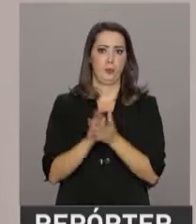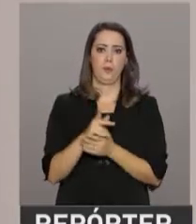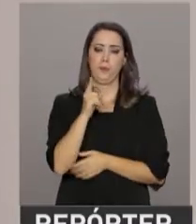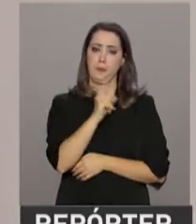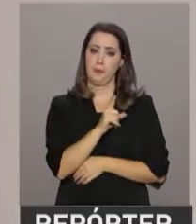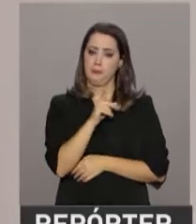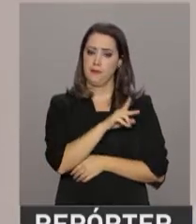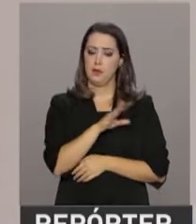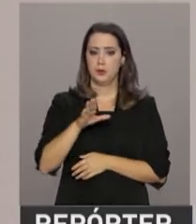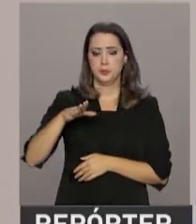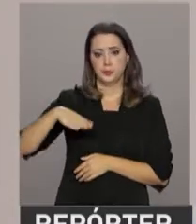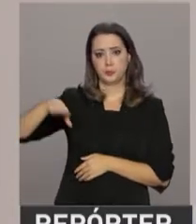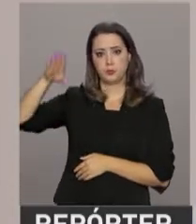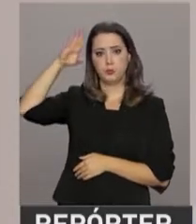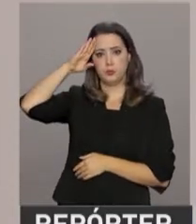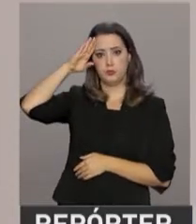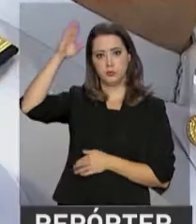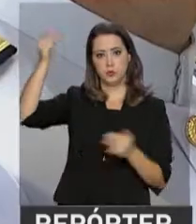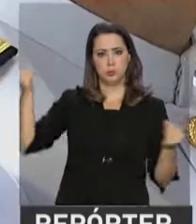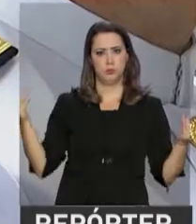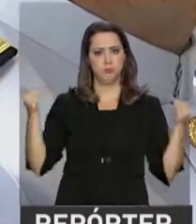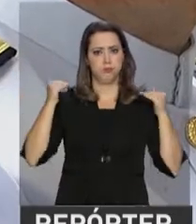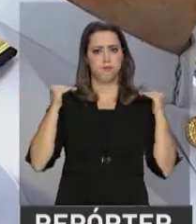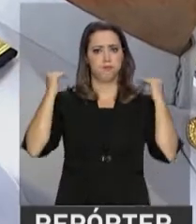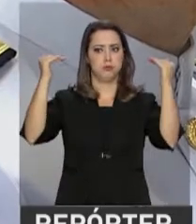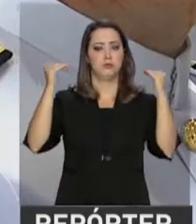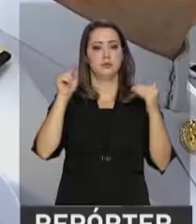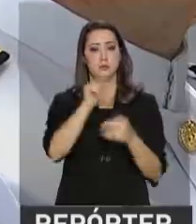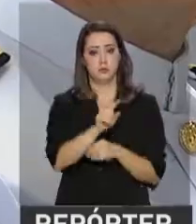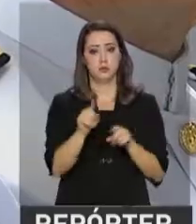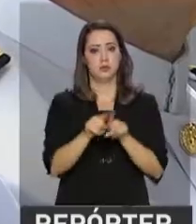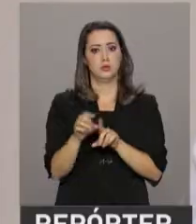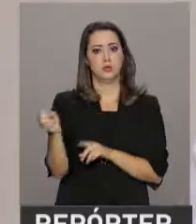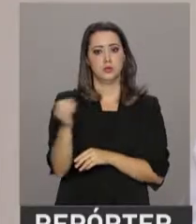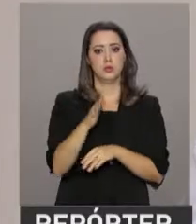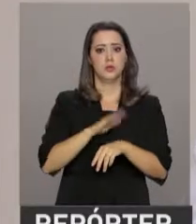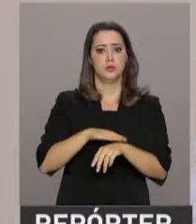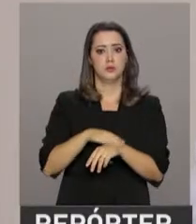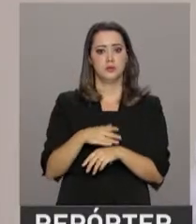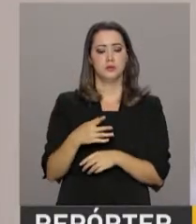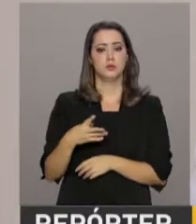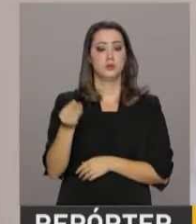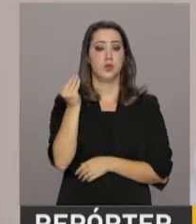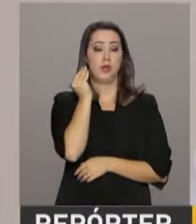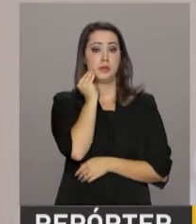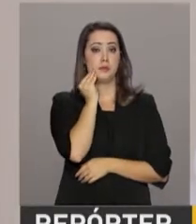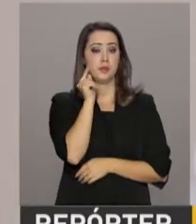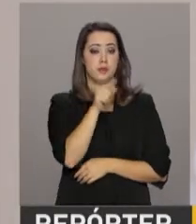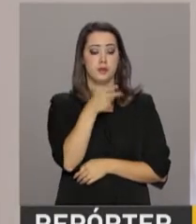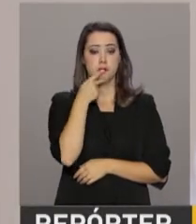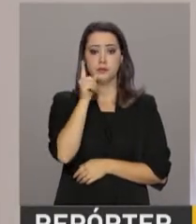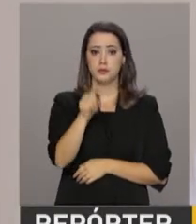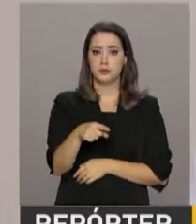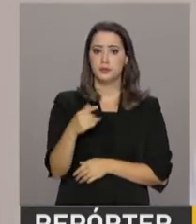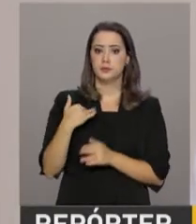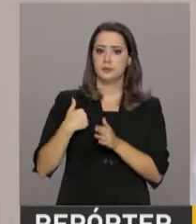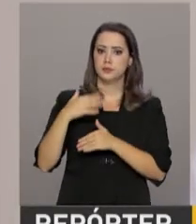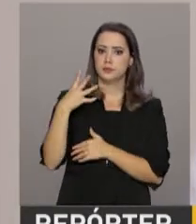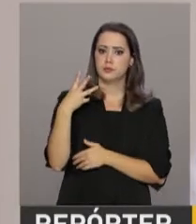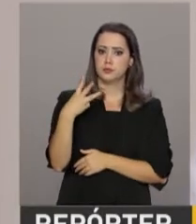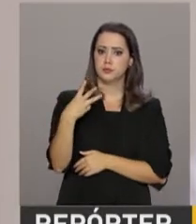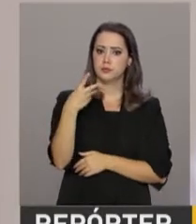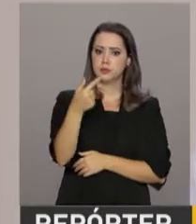a mudança reflete os novos ventos da sociedade brasileira a experiência em contar com mais de